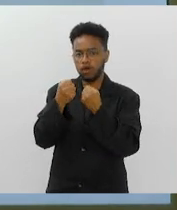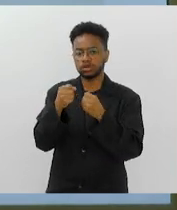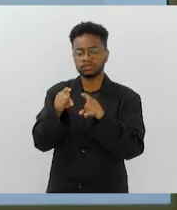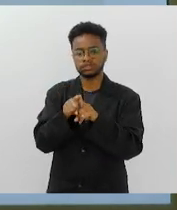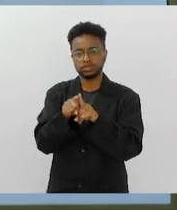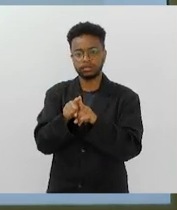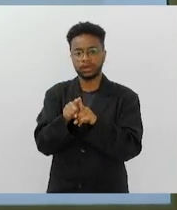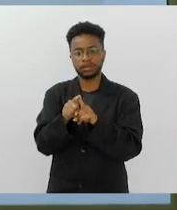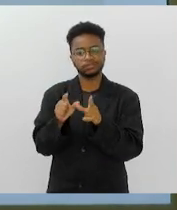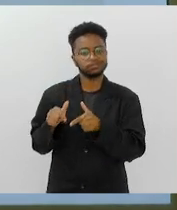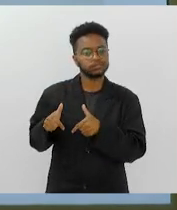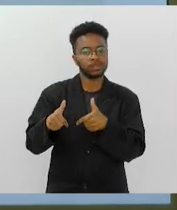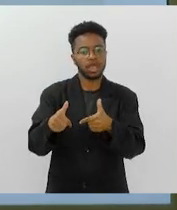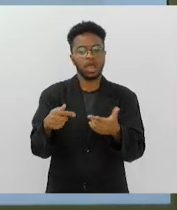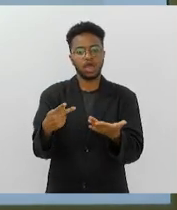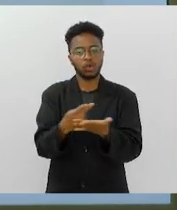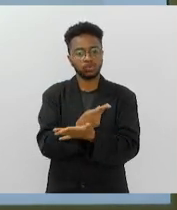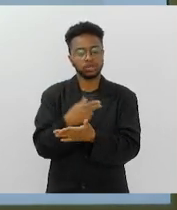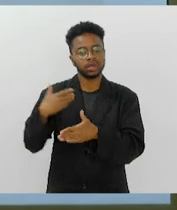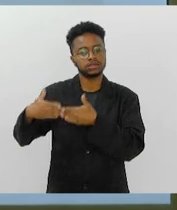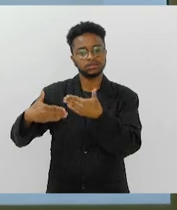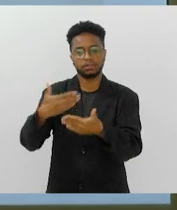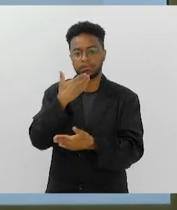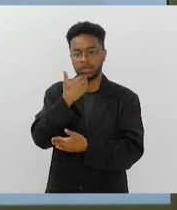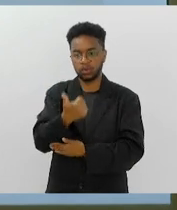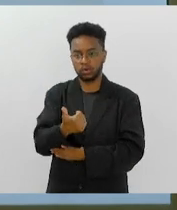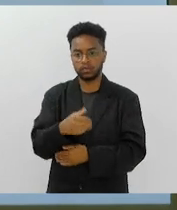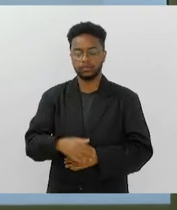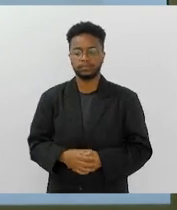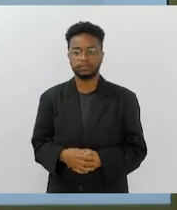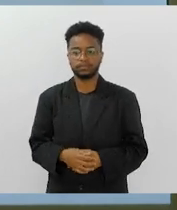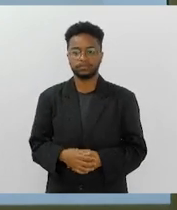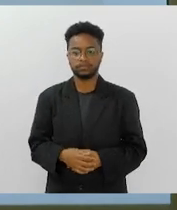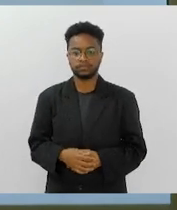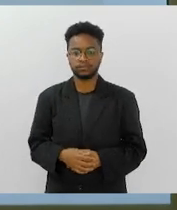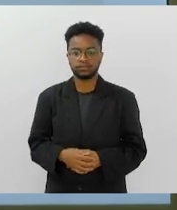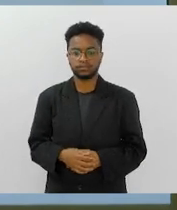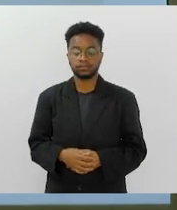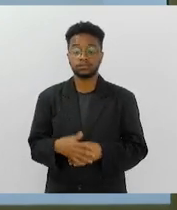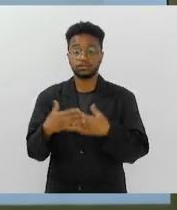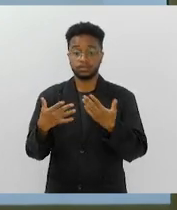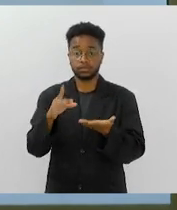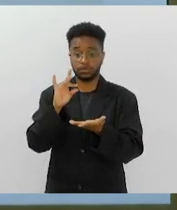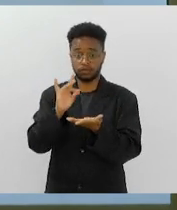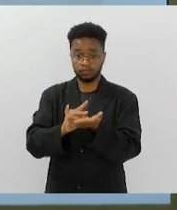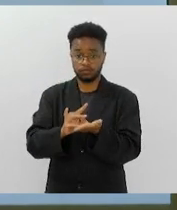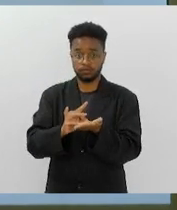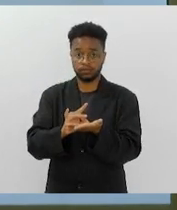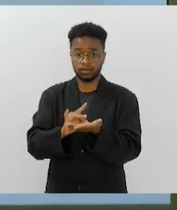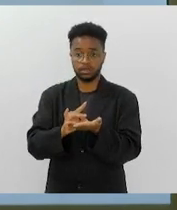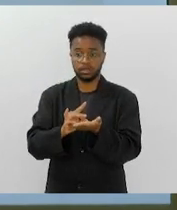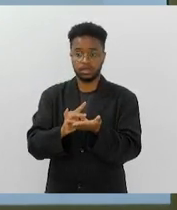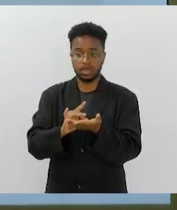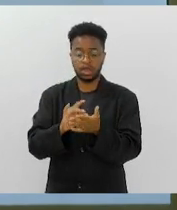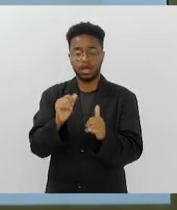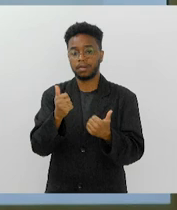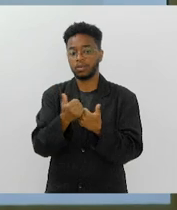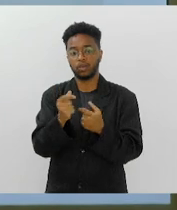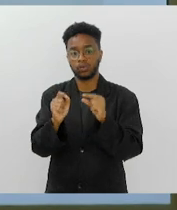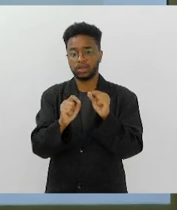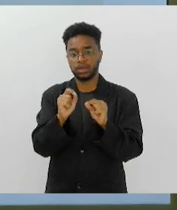de uma forma cada vez maior. E um fato, né, que corrobora isso é a